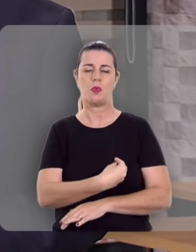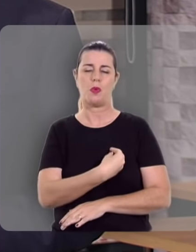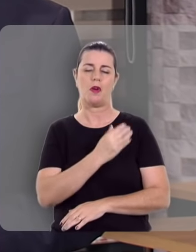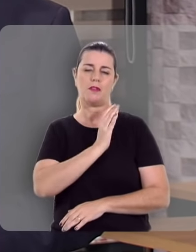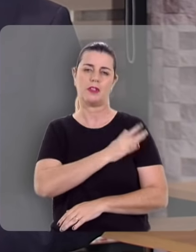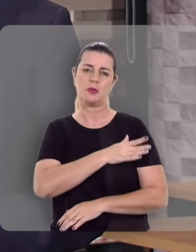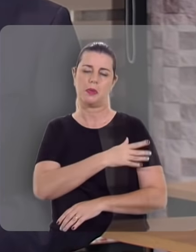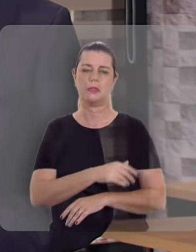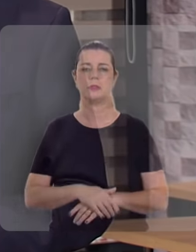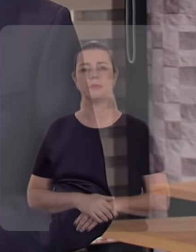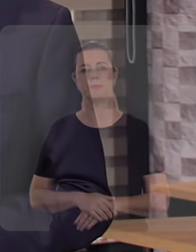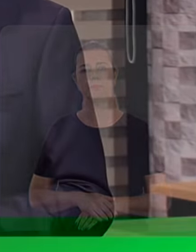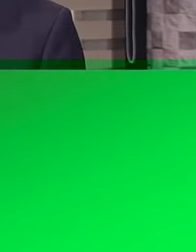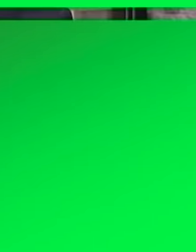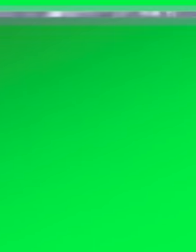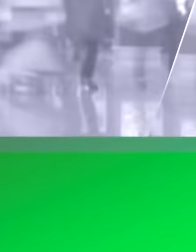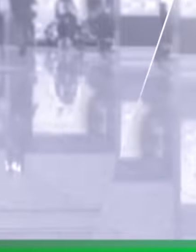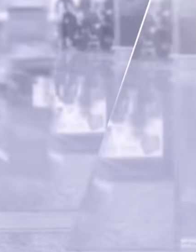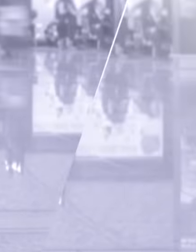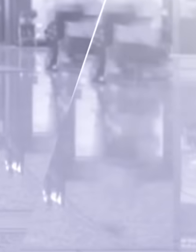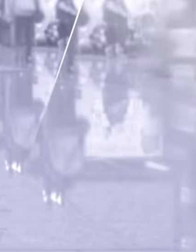mente e ao seu coração.